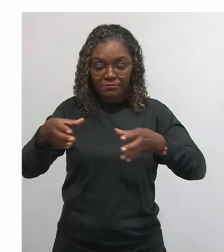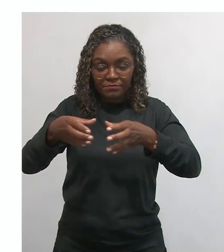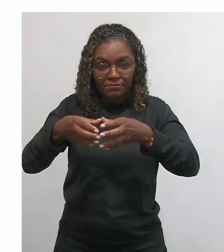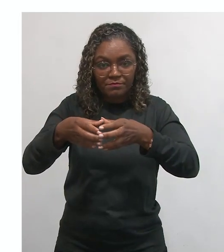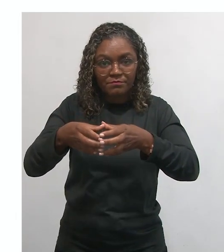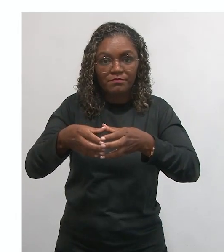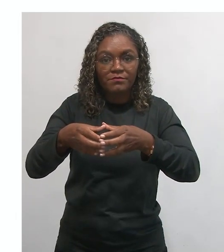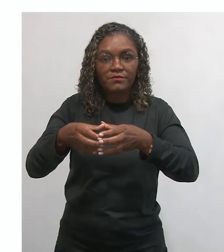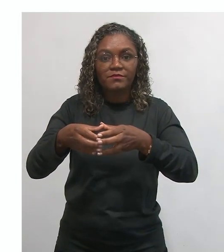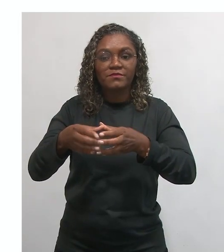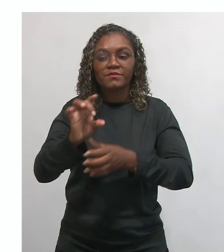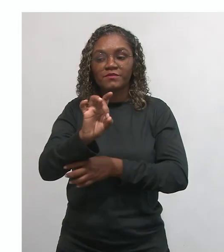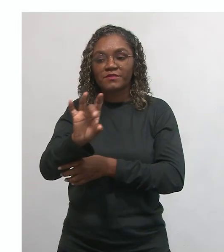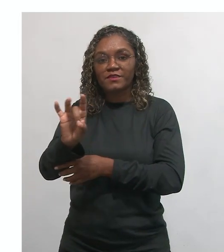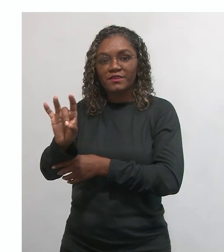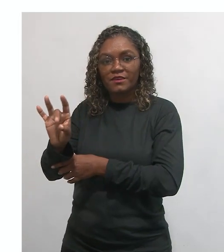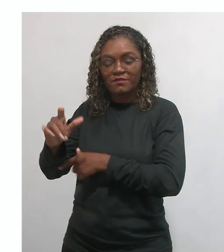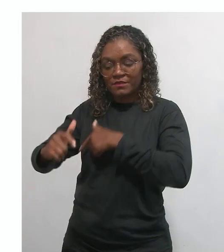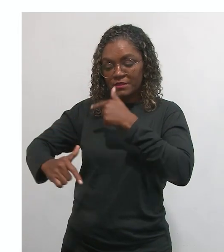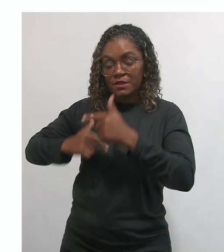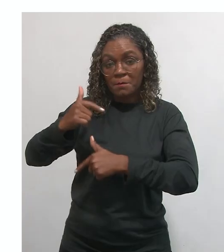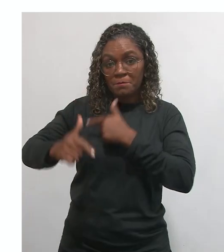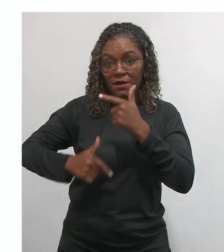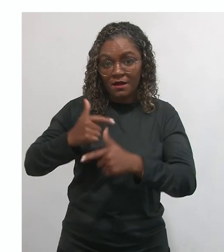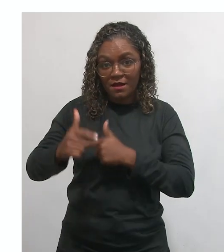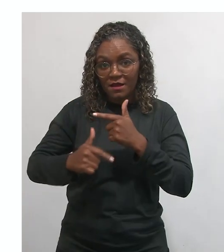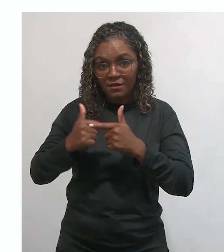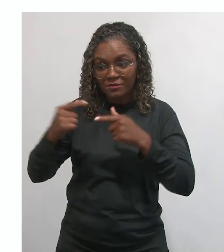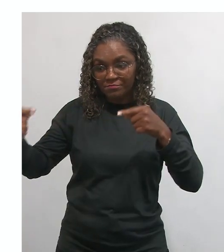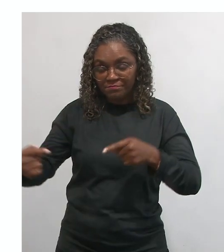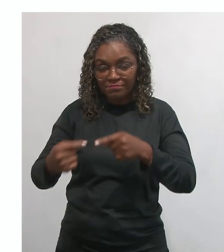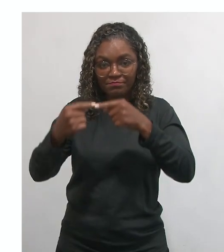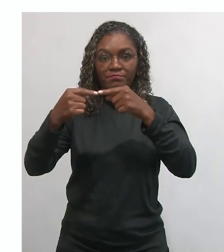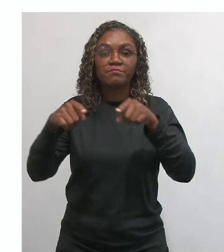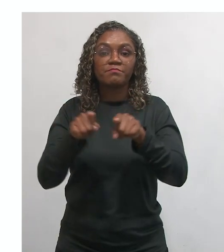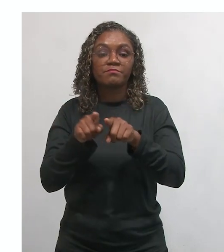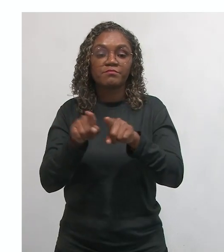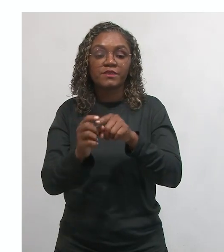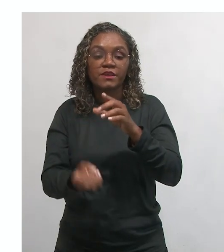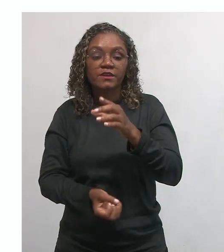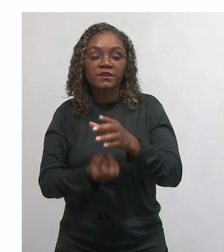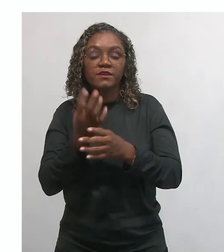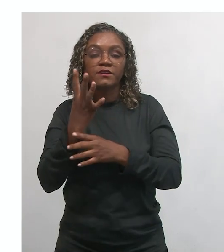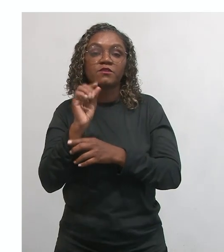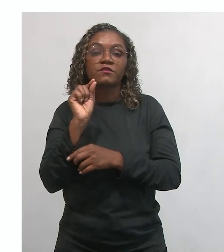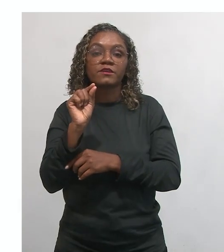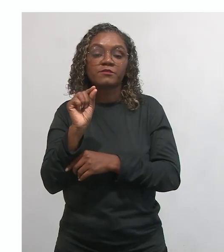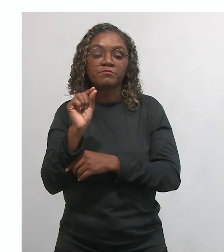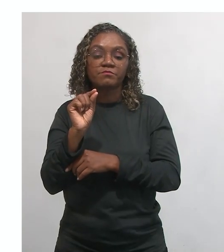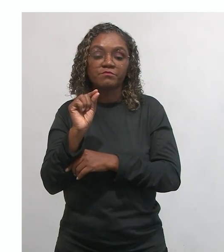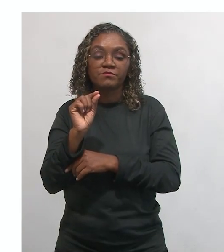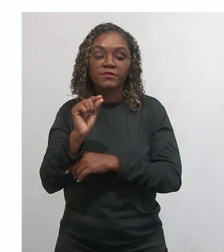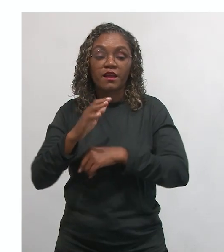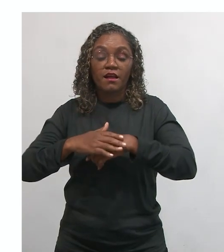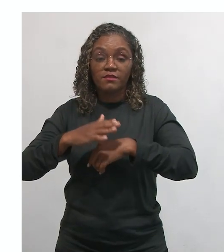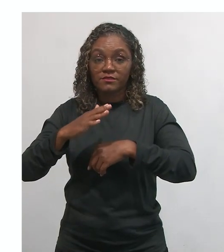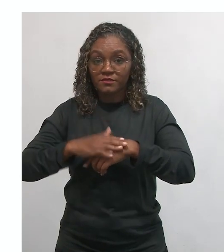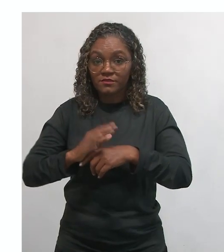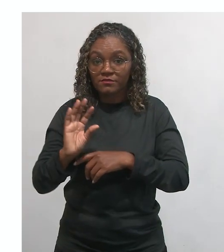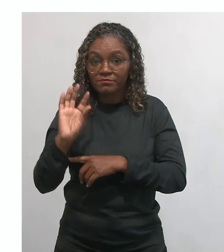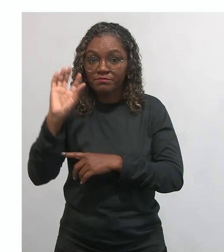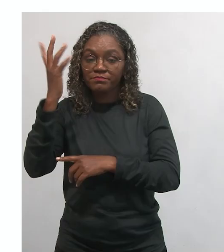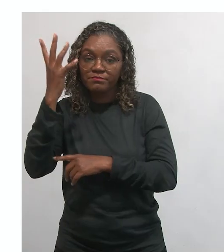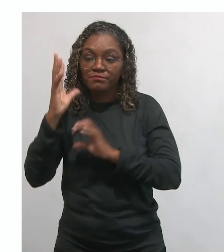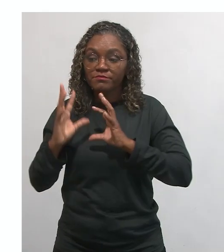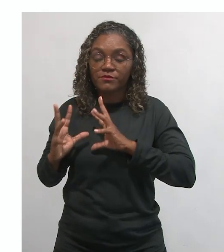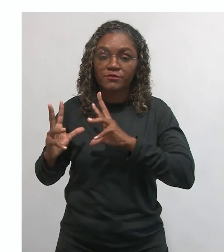construtiva e conjunta de seus componentes pelo trabalho associado, mediante a criação de um todo, ou seja,